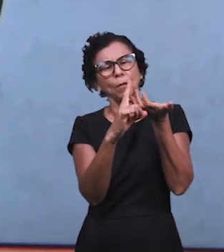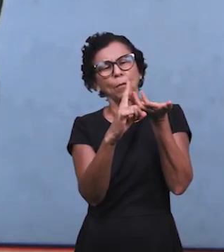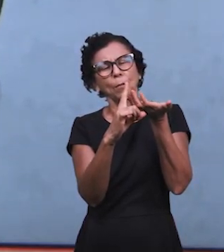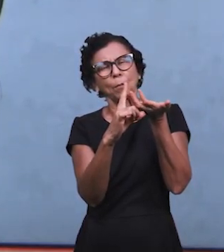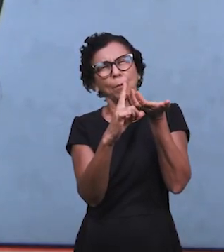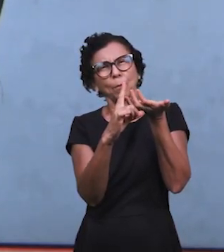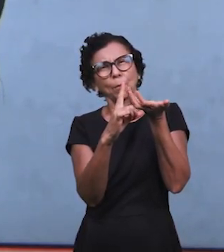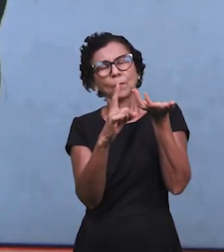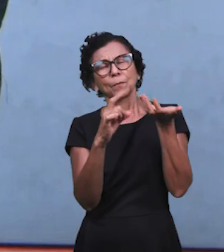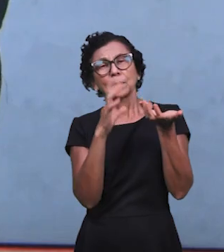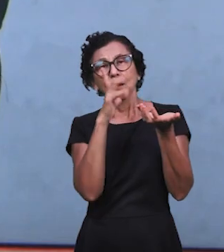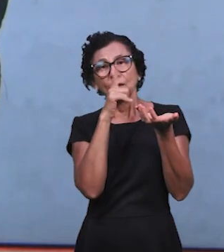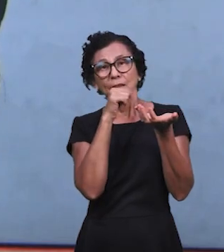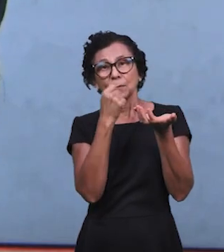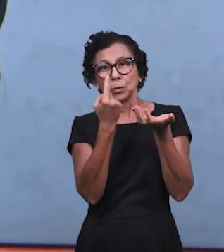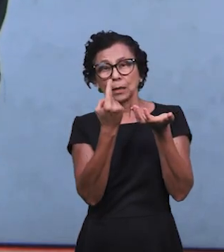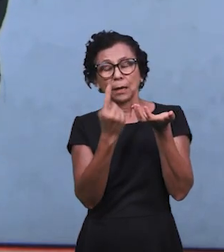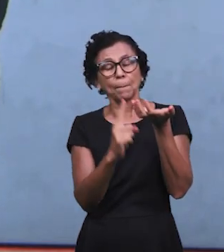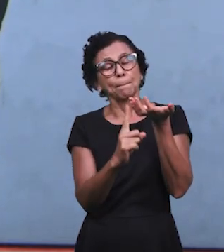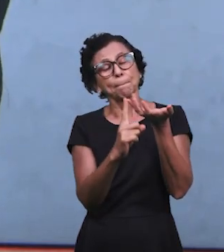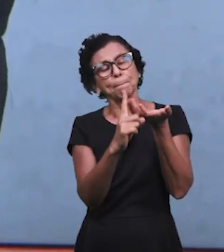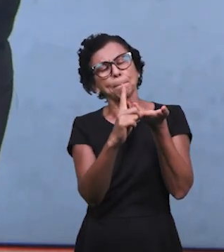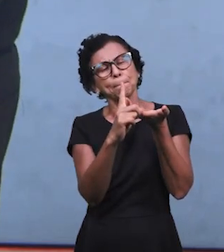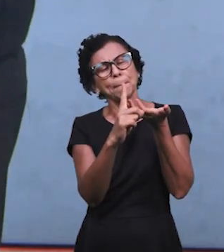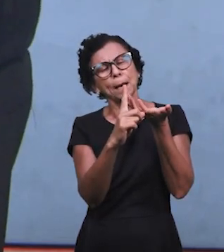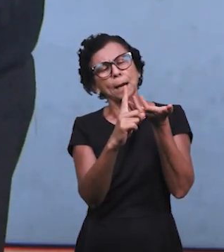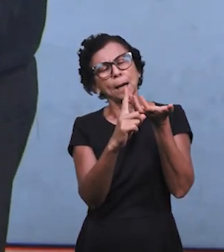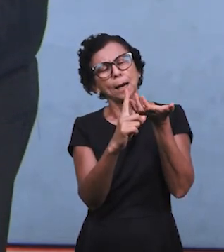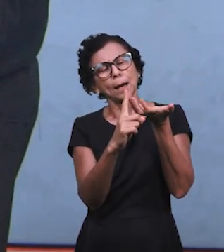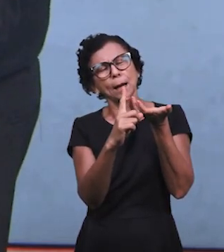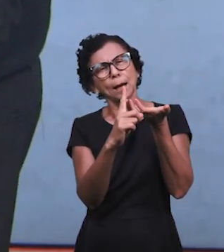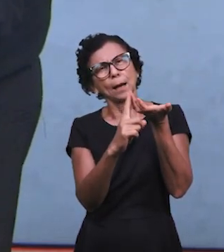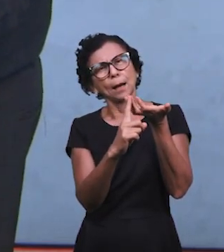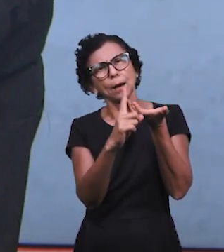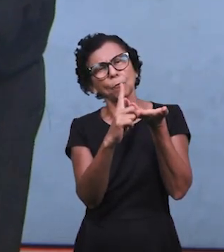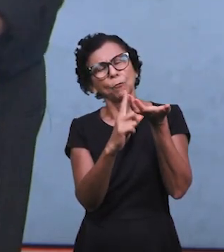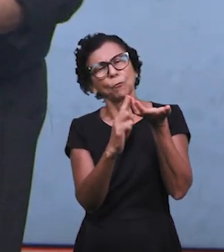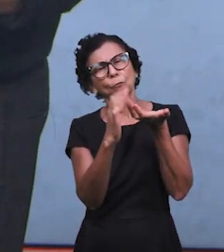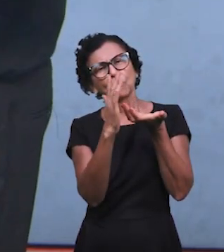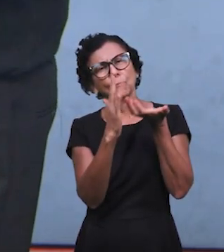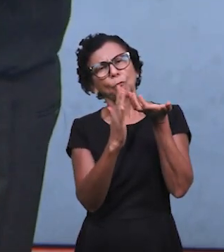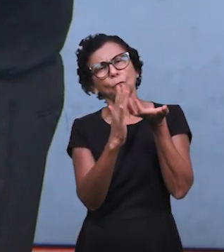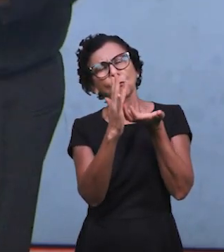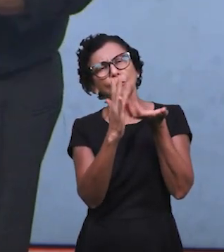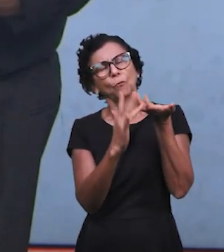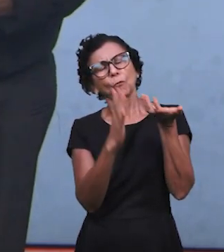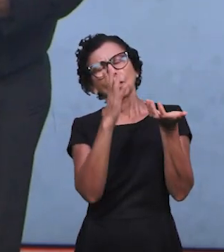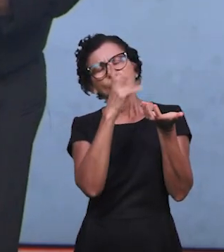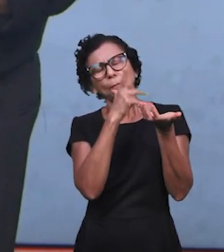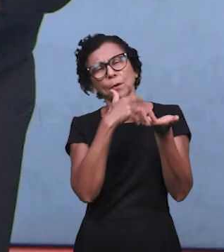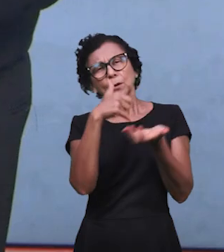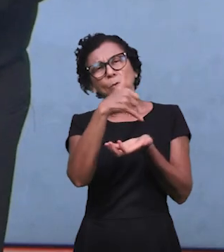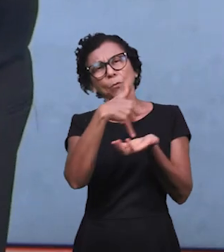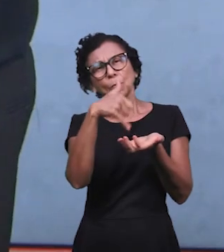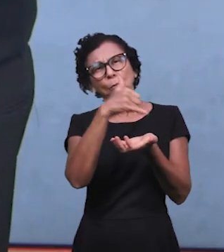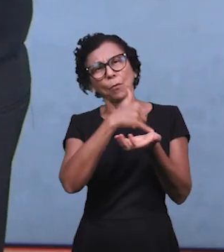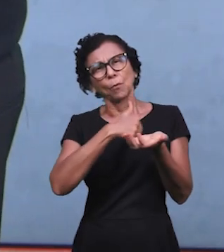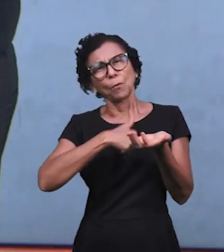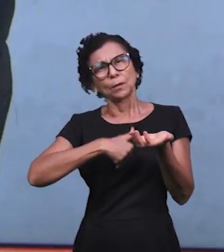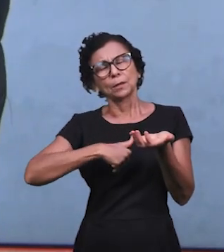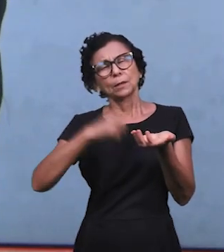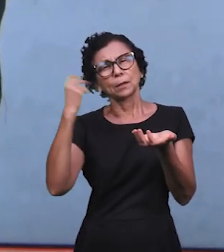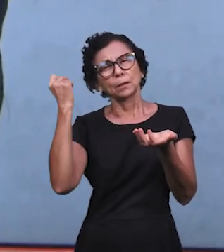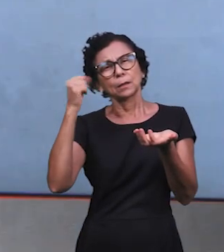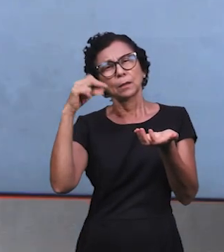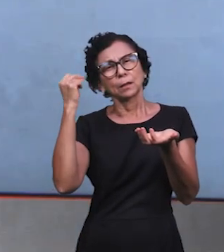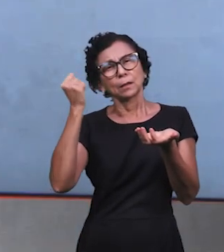pavio vai demorar a pegar fogo. Por isso que a candeia com o óleo demorava mais tempo. A candeia ficava mais tempo